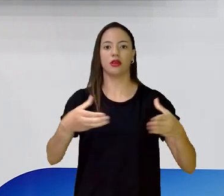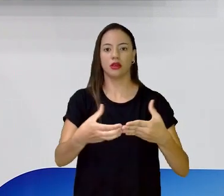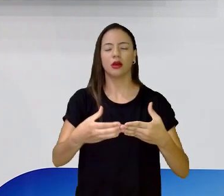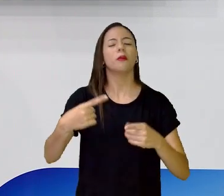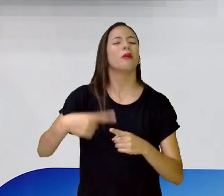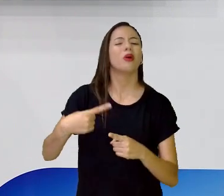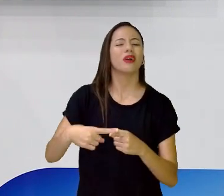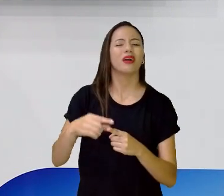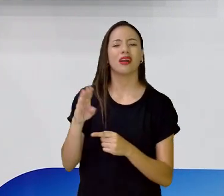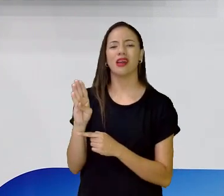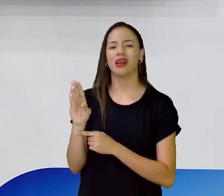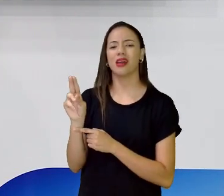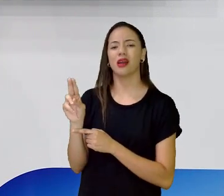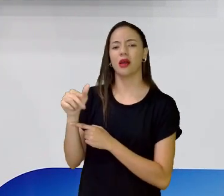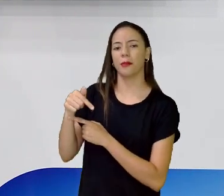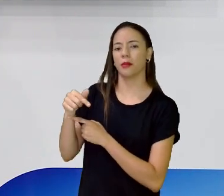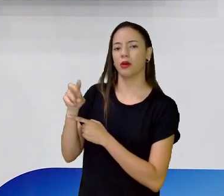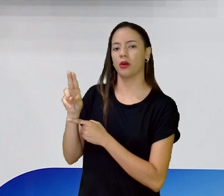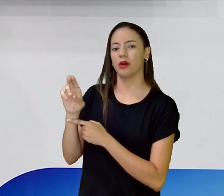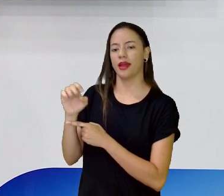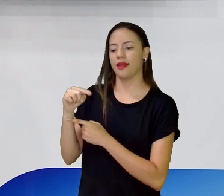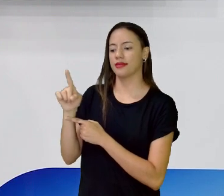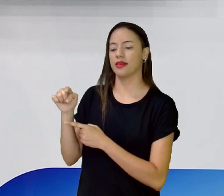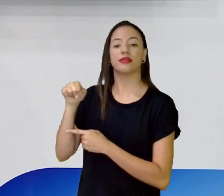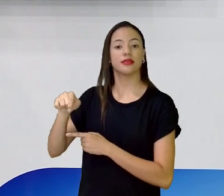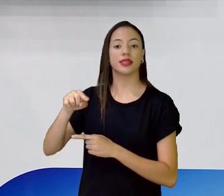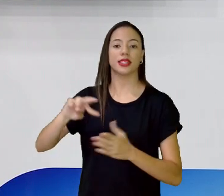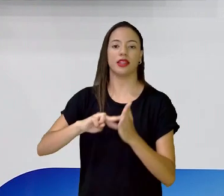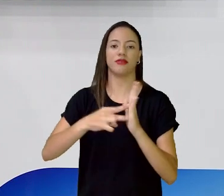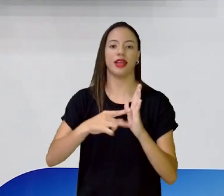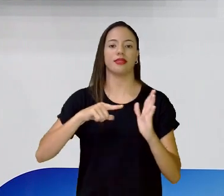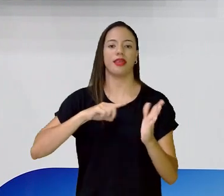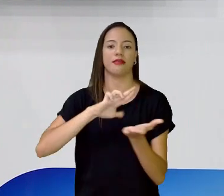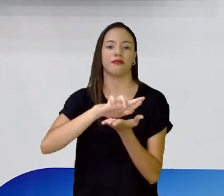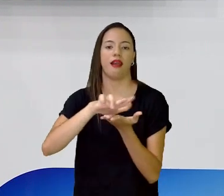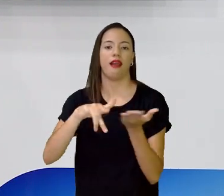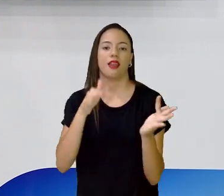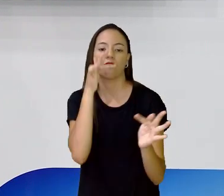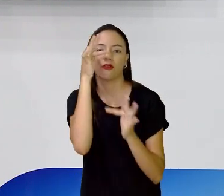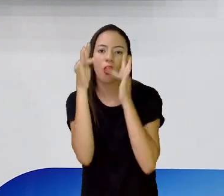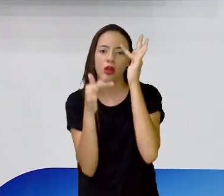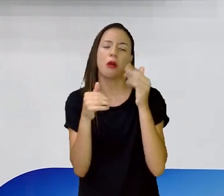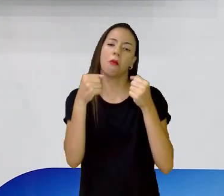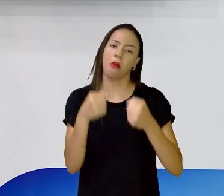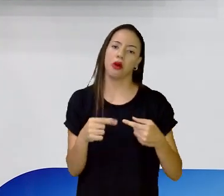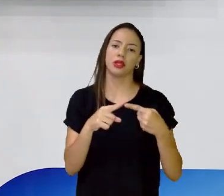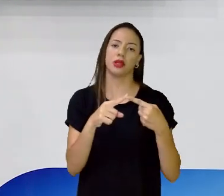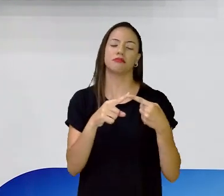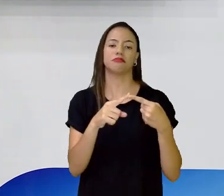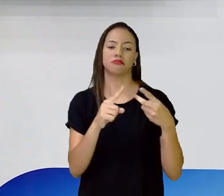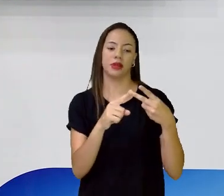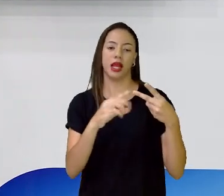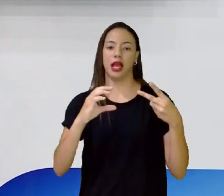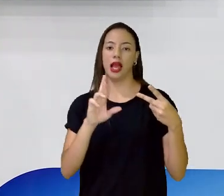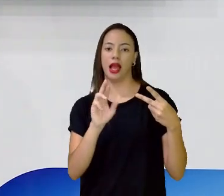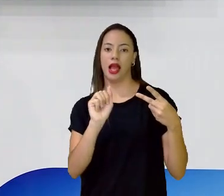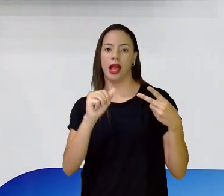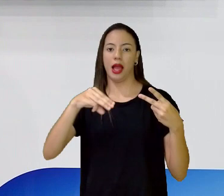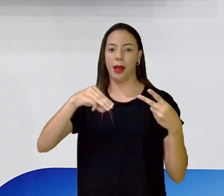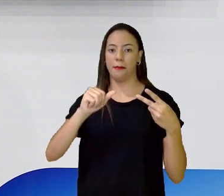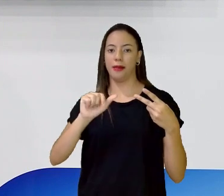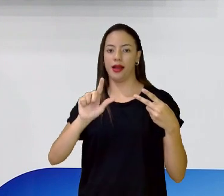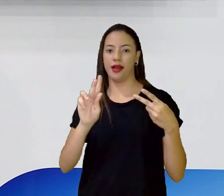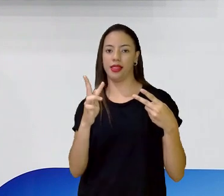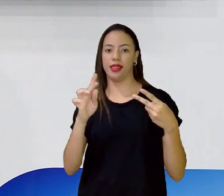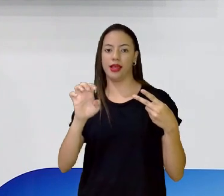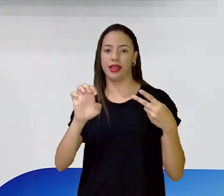indica que tem muitas flores ali reunidas. É um buquê, pode ser também ramalhete, certo? Nesse outro slide